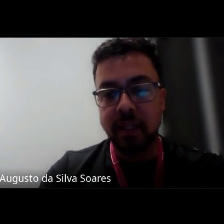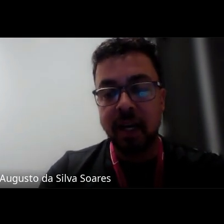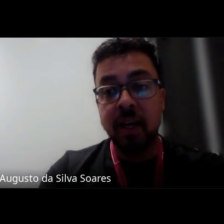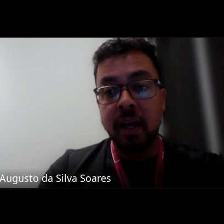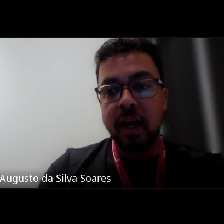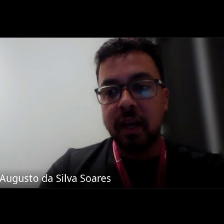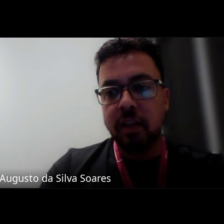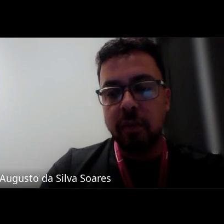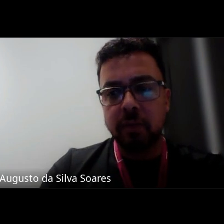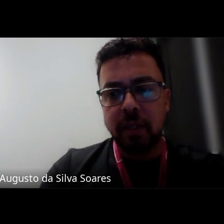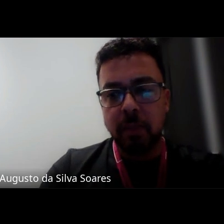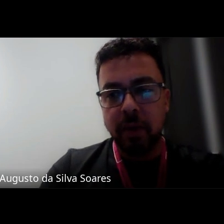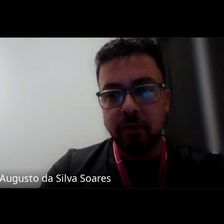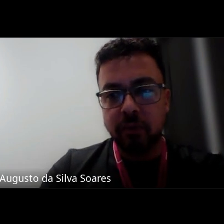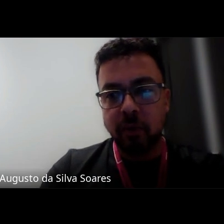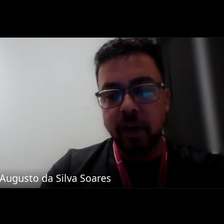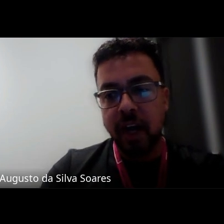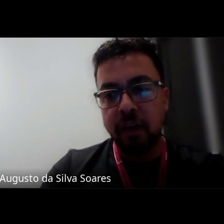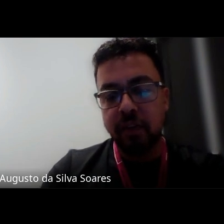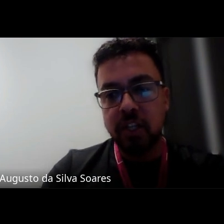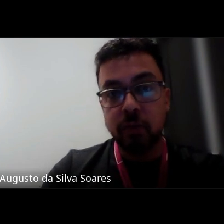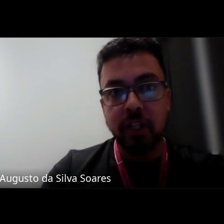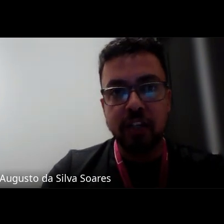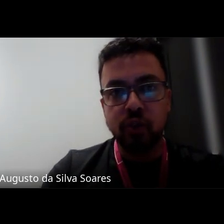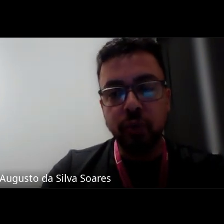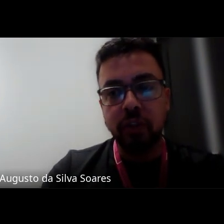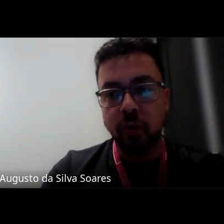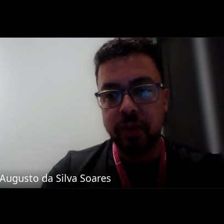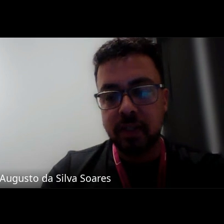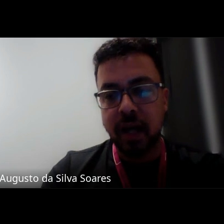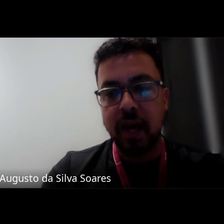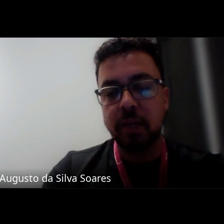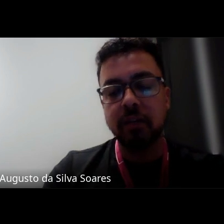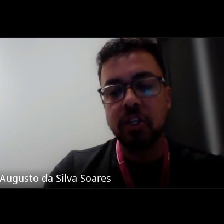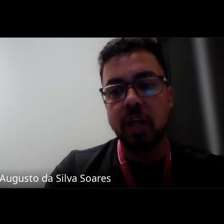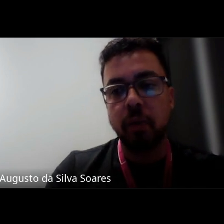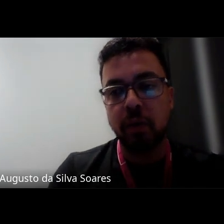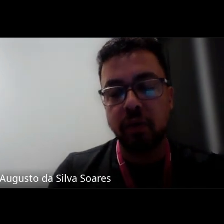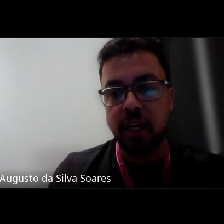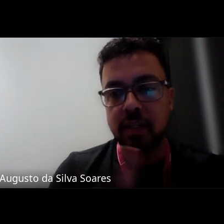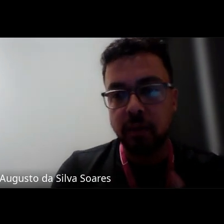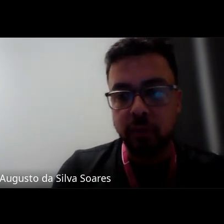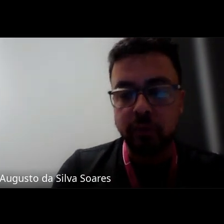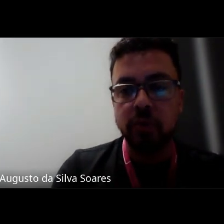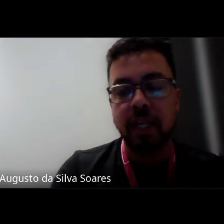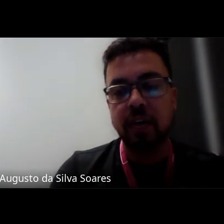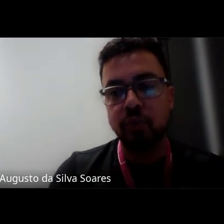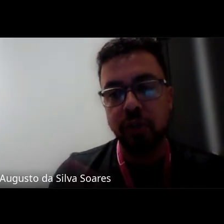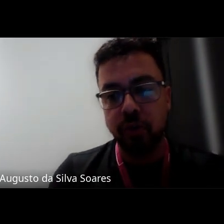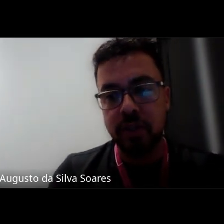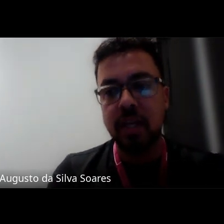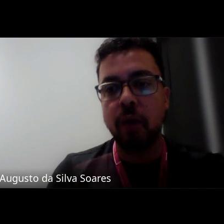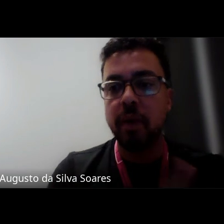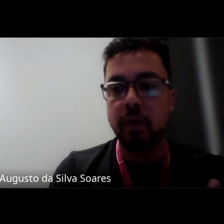biossegurança, tá? Teve uma aluna que me perguntou, ela é referente à unidade 1 e 2, tá? Lembrando que a gente tem a webconferência 1, unidade